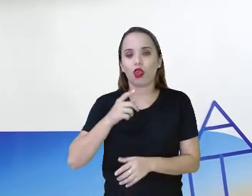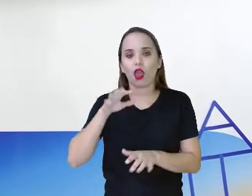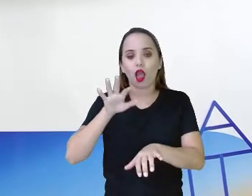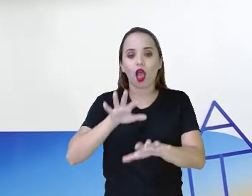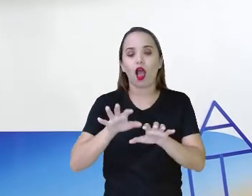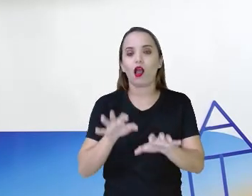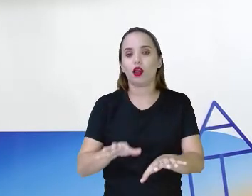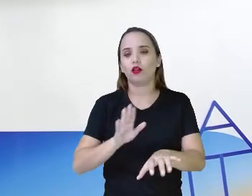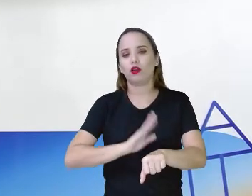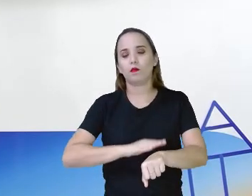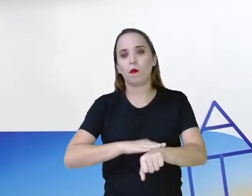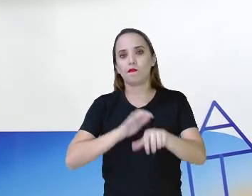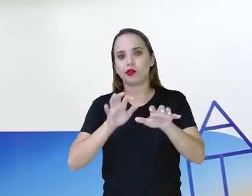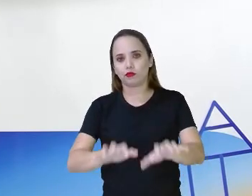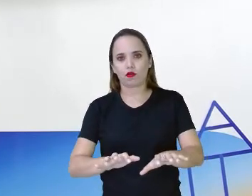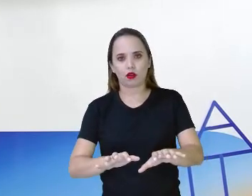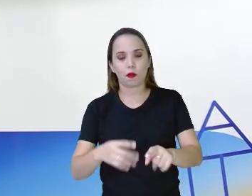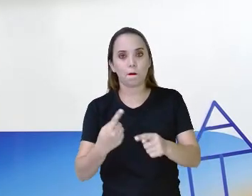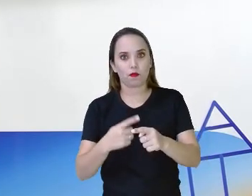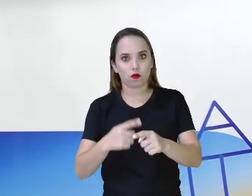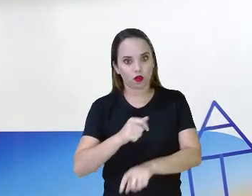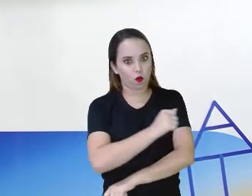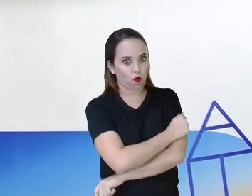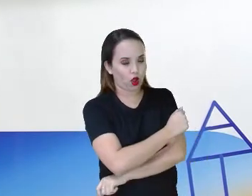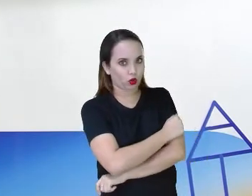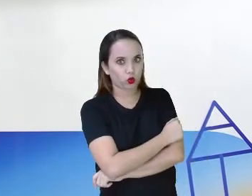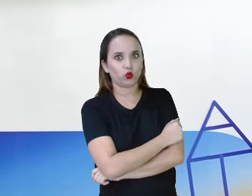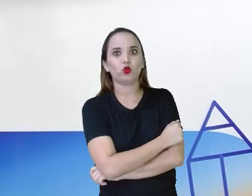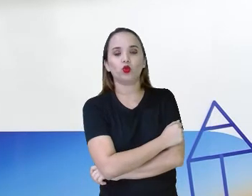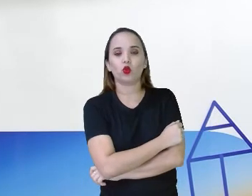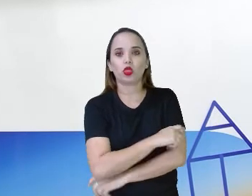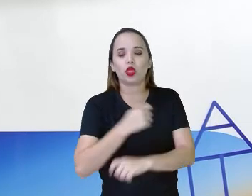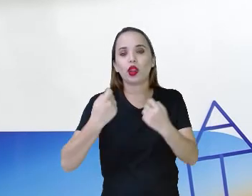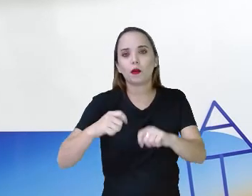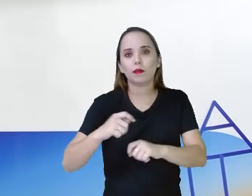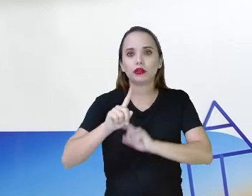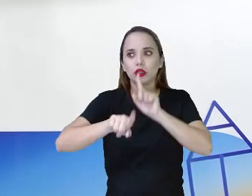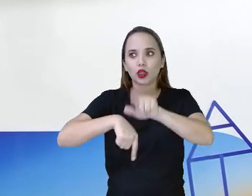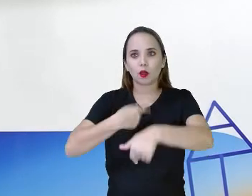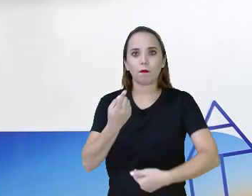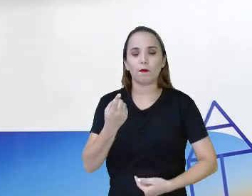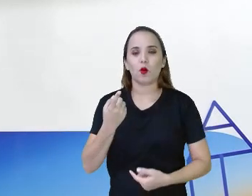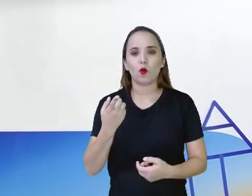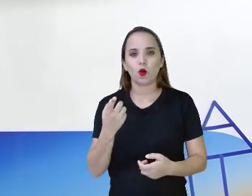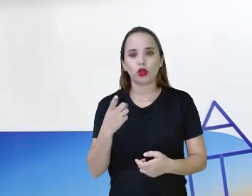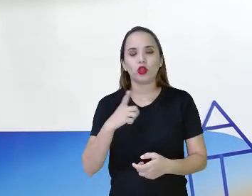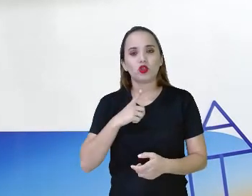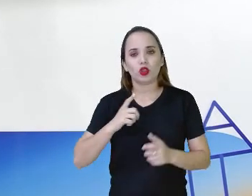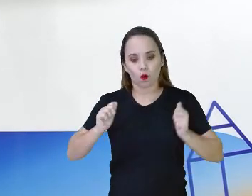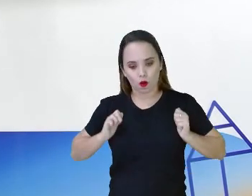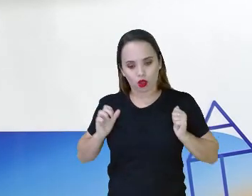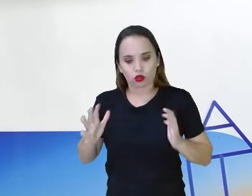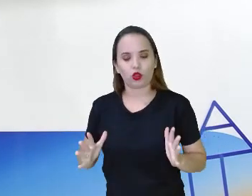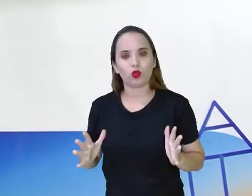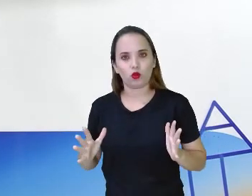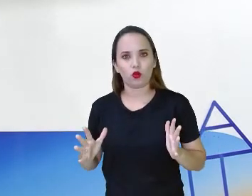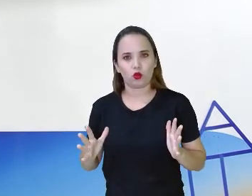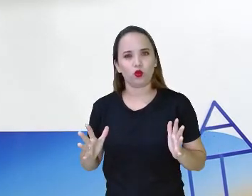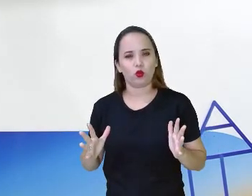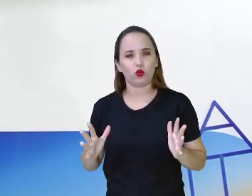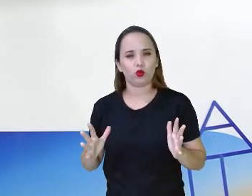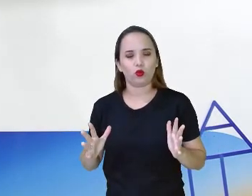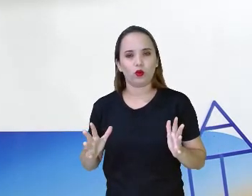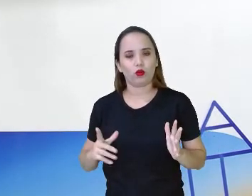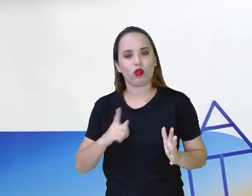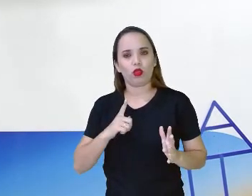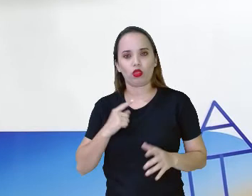para que esse estudante ele consiga tomar uma atitude, partir para a ação daquele momento.